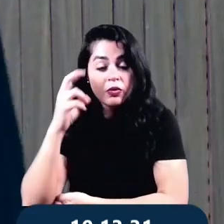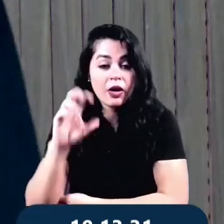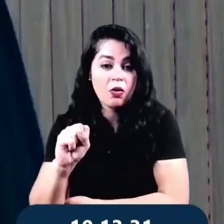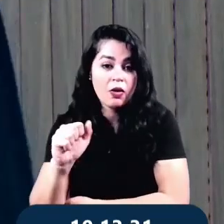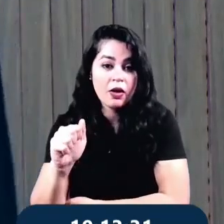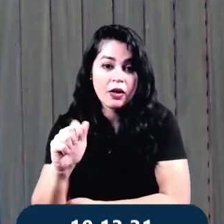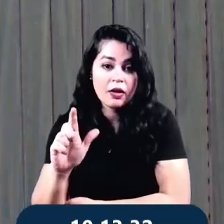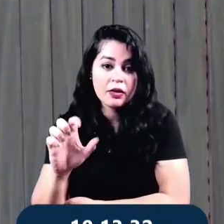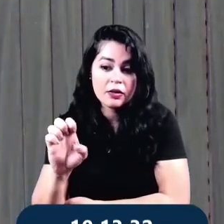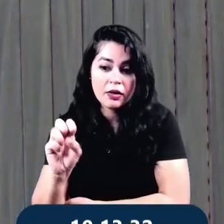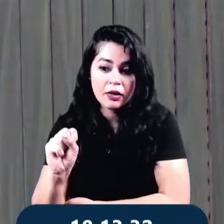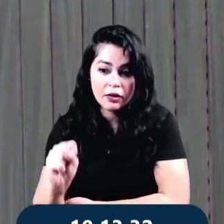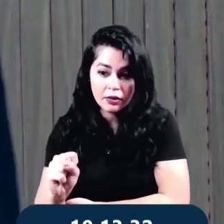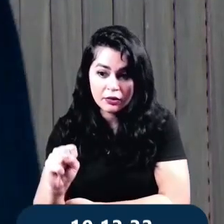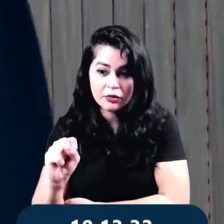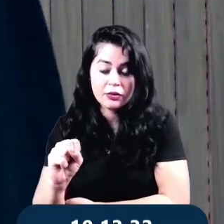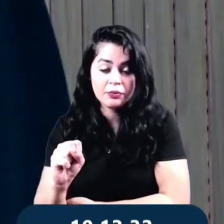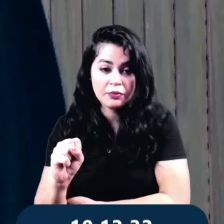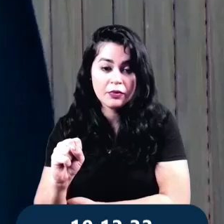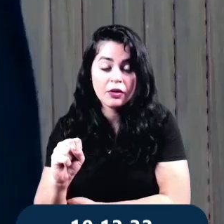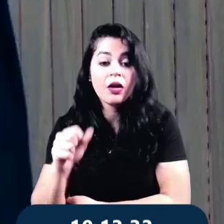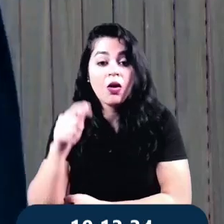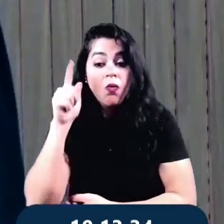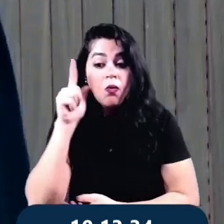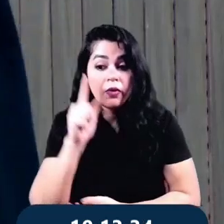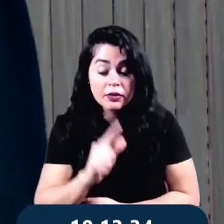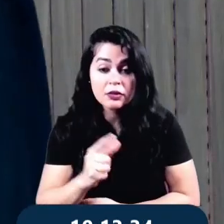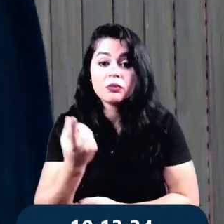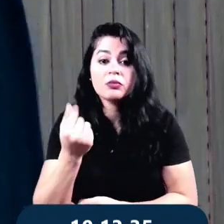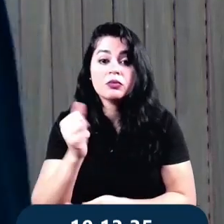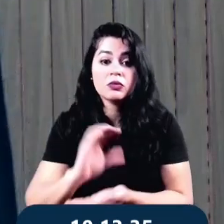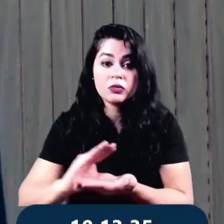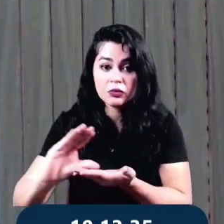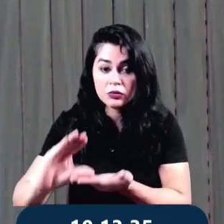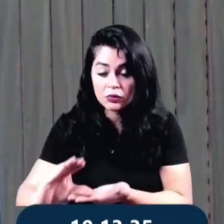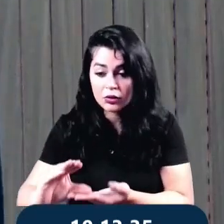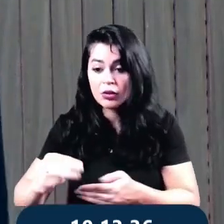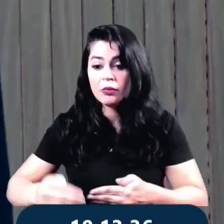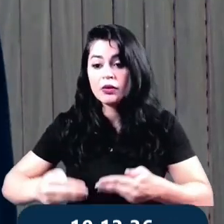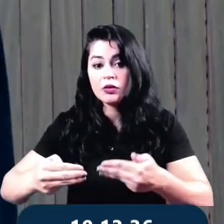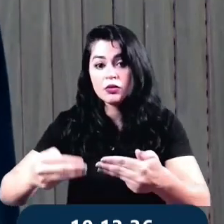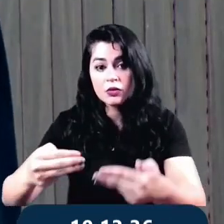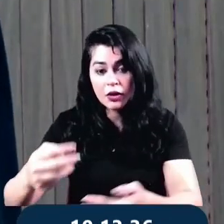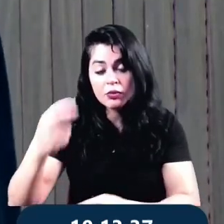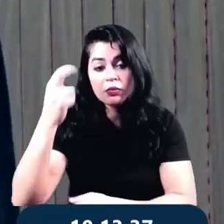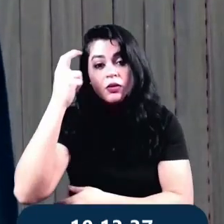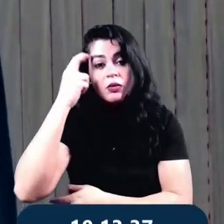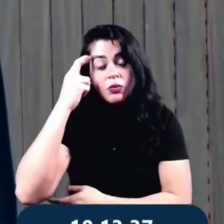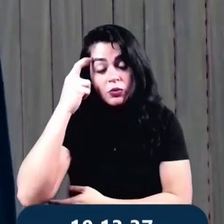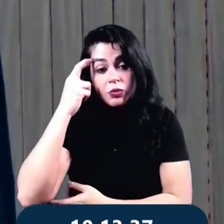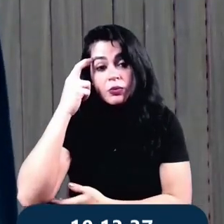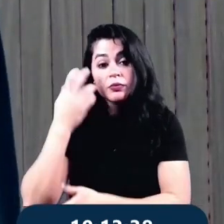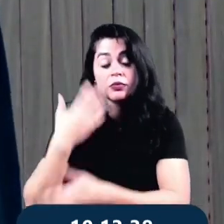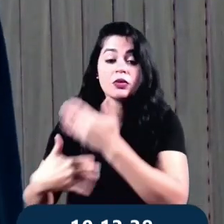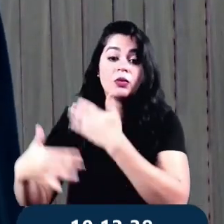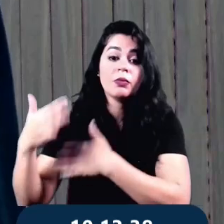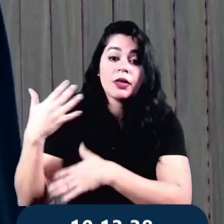recursos do Ministério da Cultura e que, na época, o gestor deixou passar o